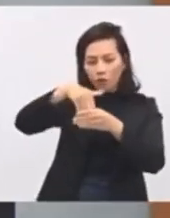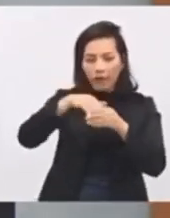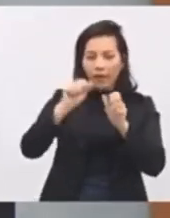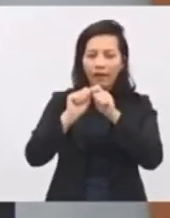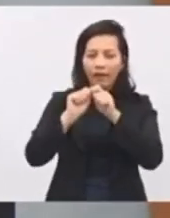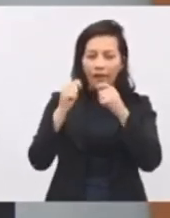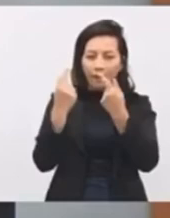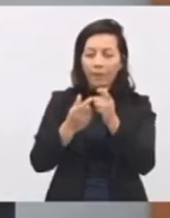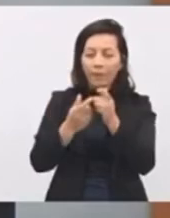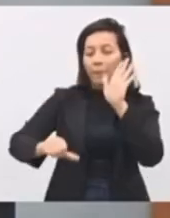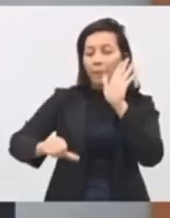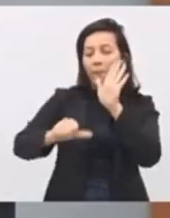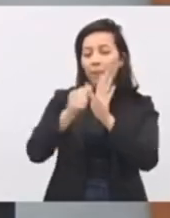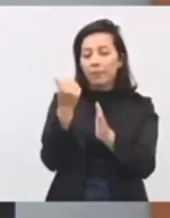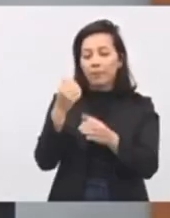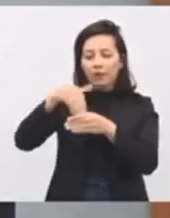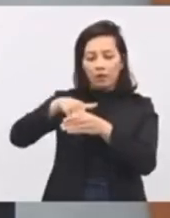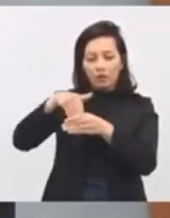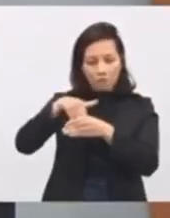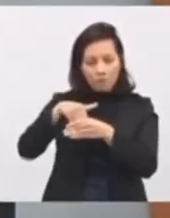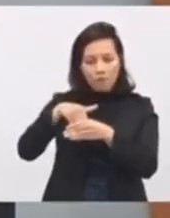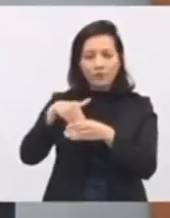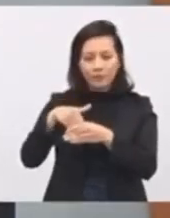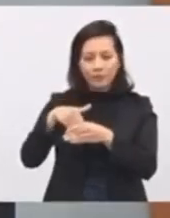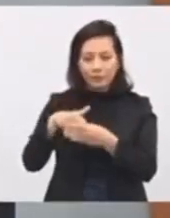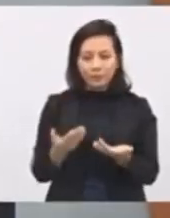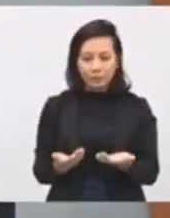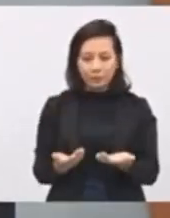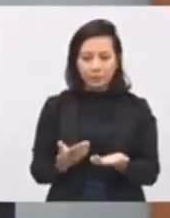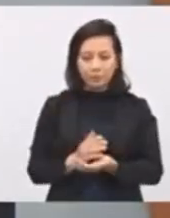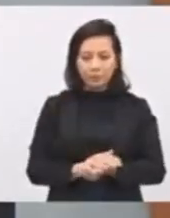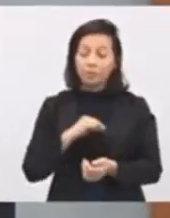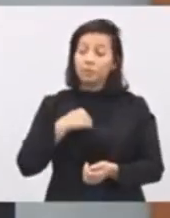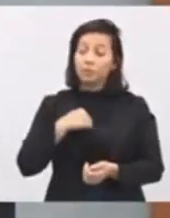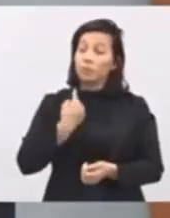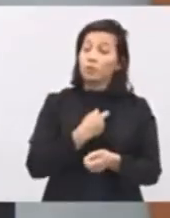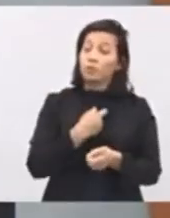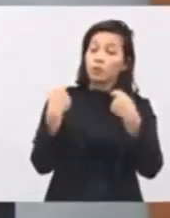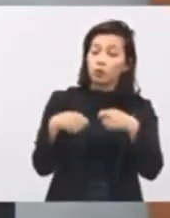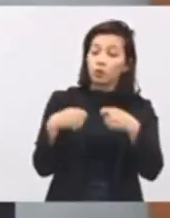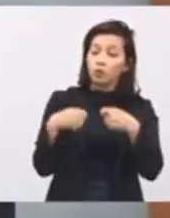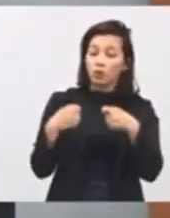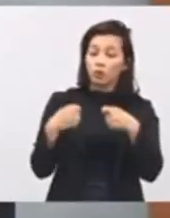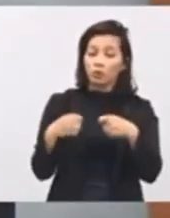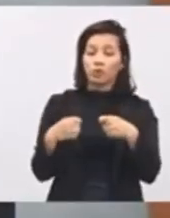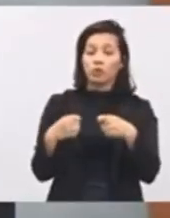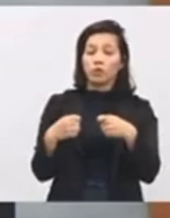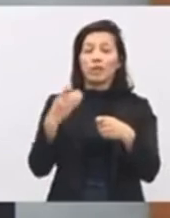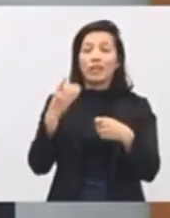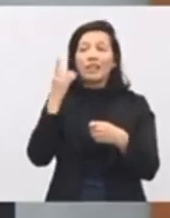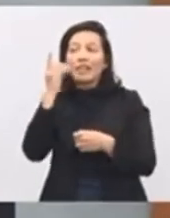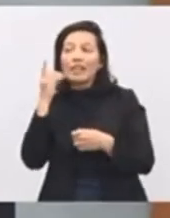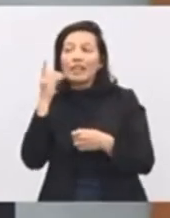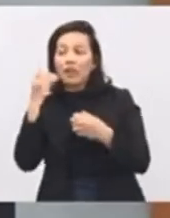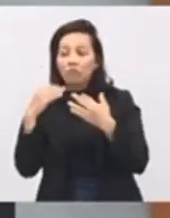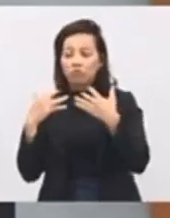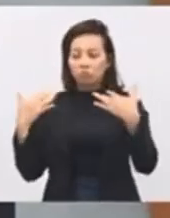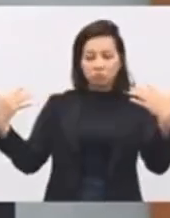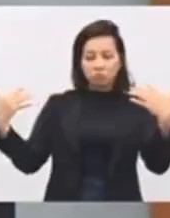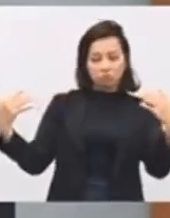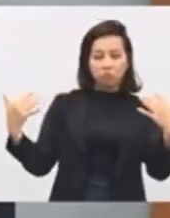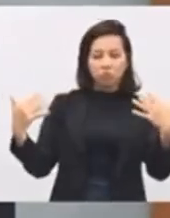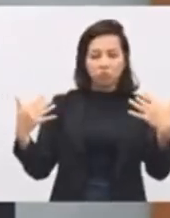para a primeira votação. E nós precisamos de quórum entre os deputados e